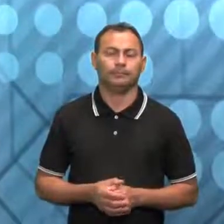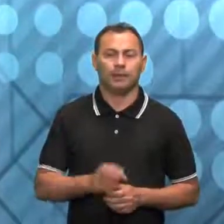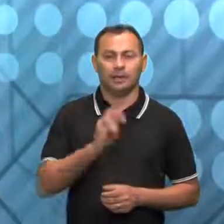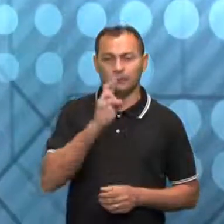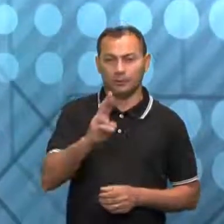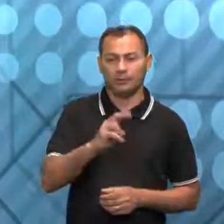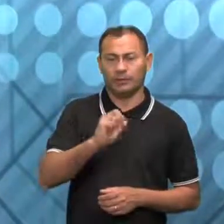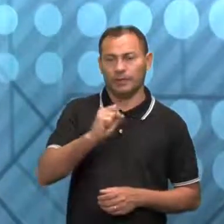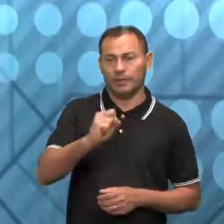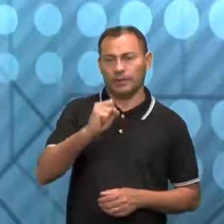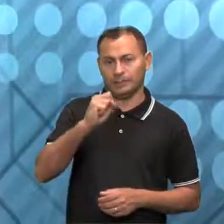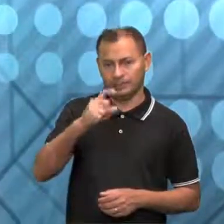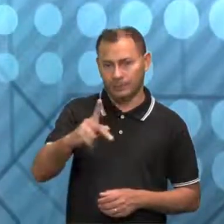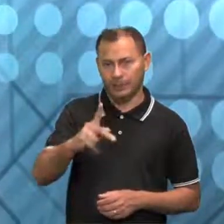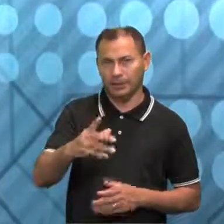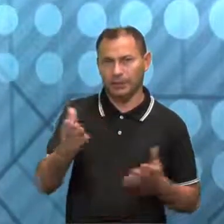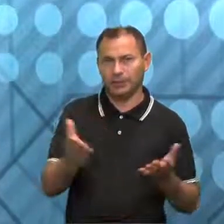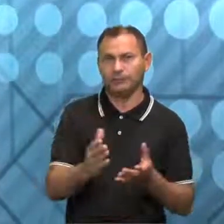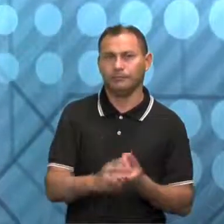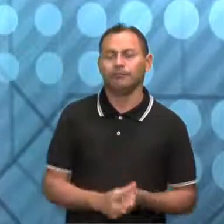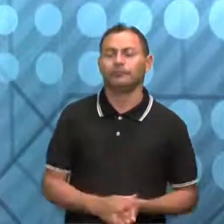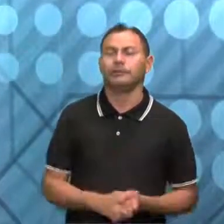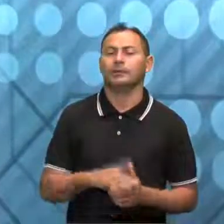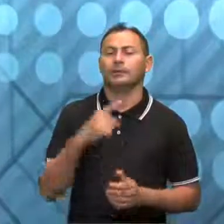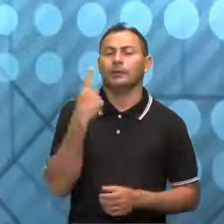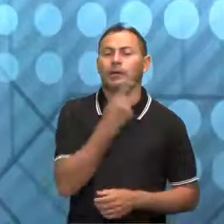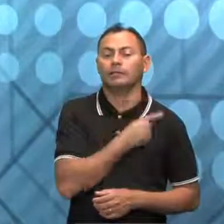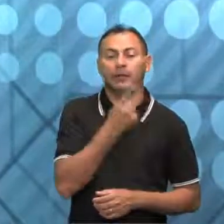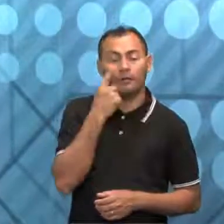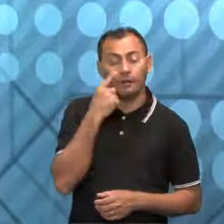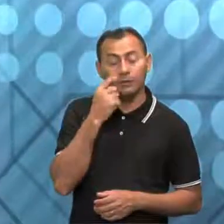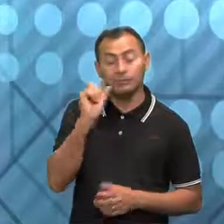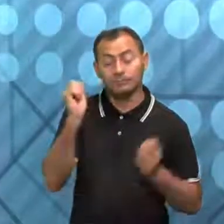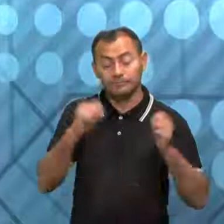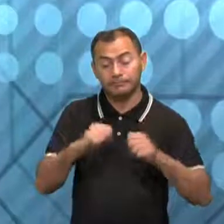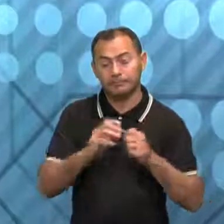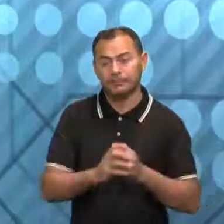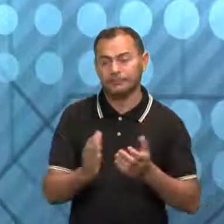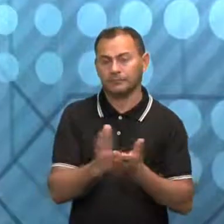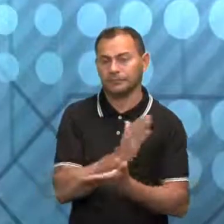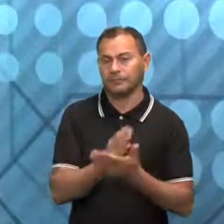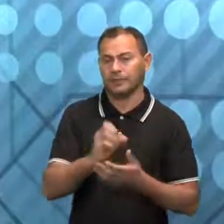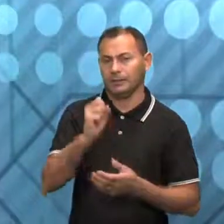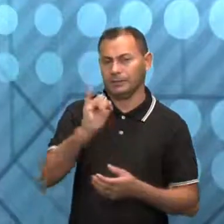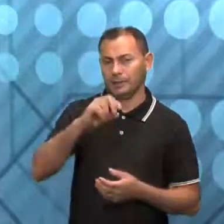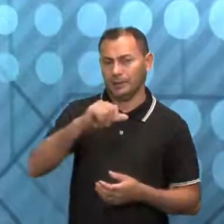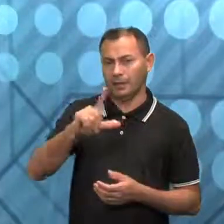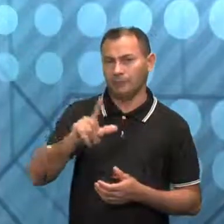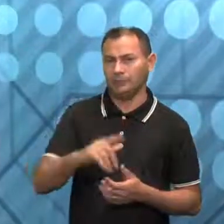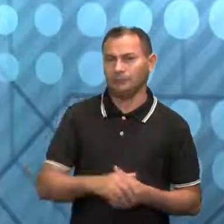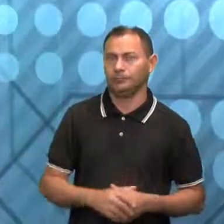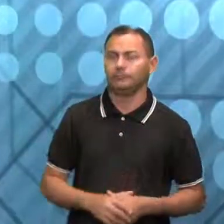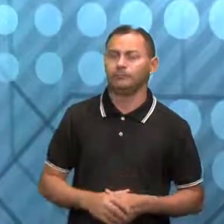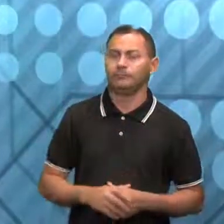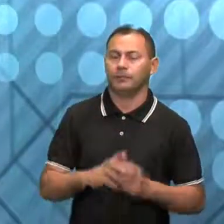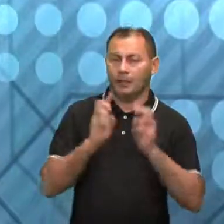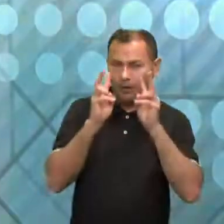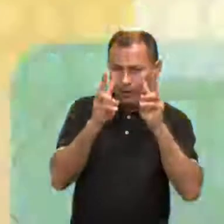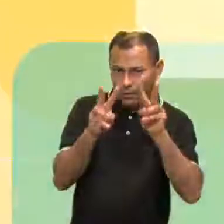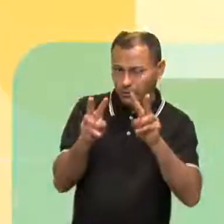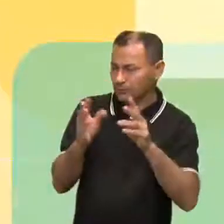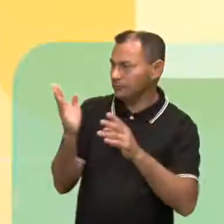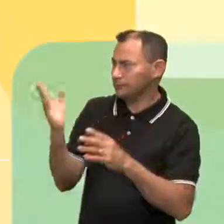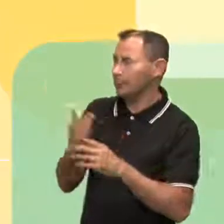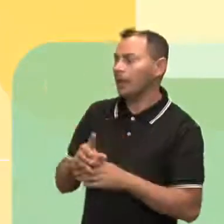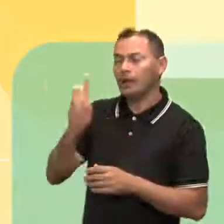Resolvendo então uma situação, um problema, onde a gente vai ver a viabilidade de um determinado sinal. Então, observando aqui no slide,